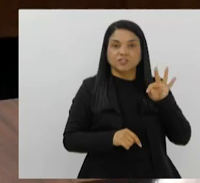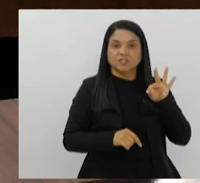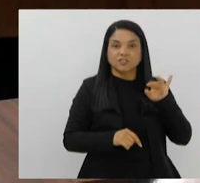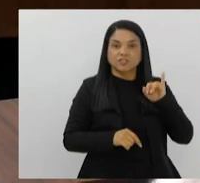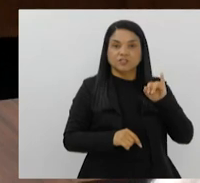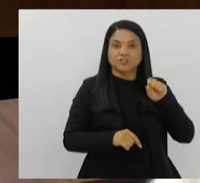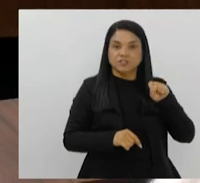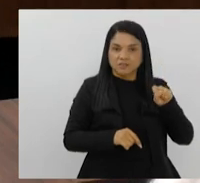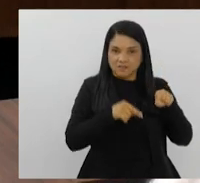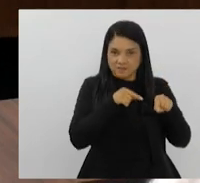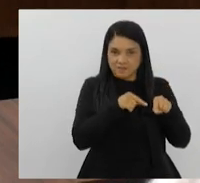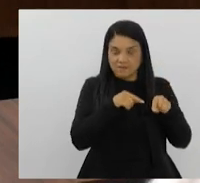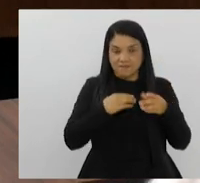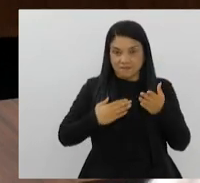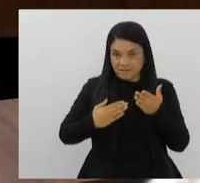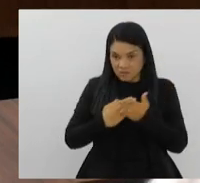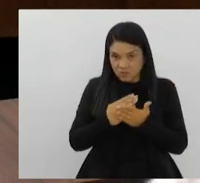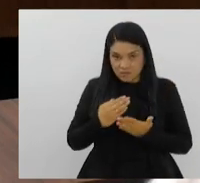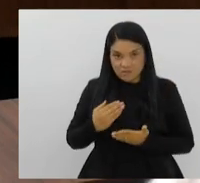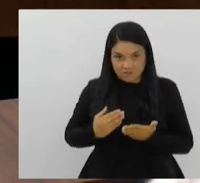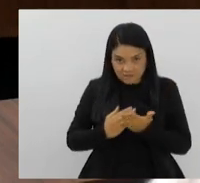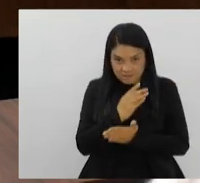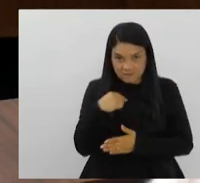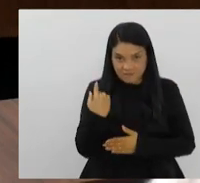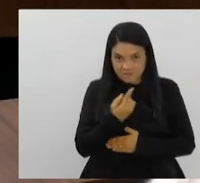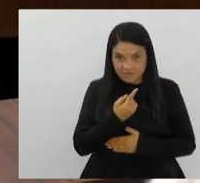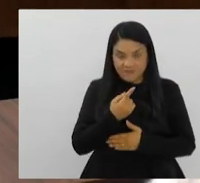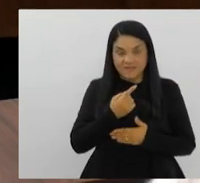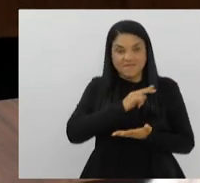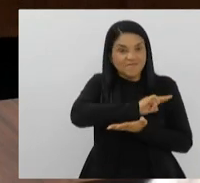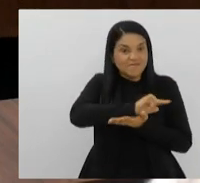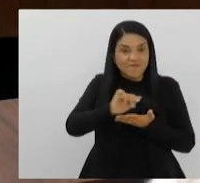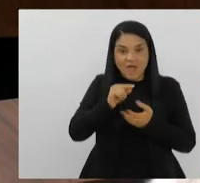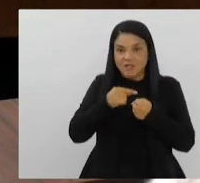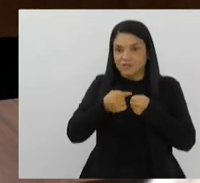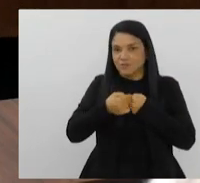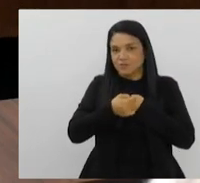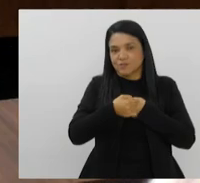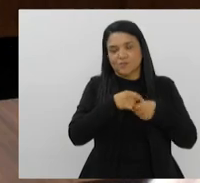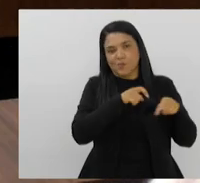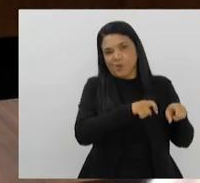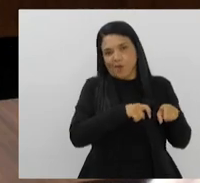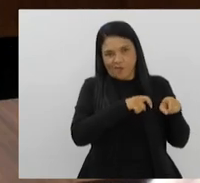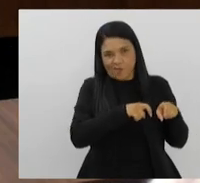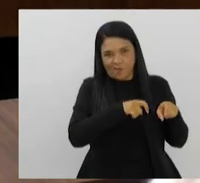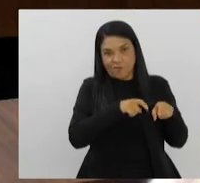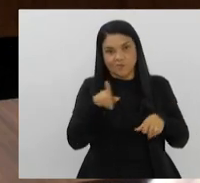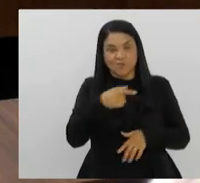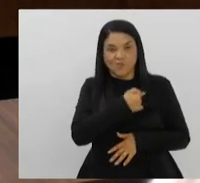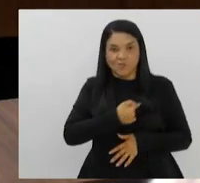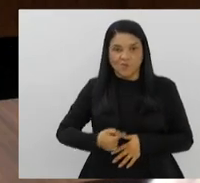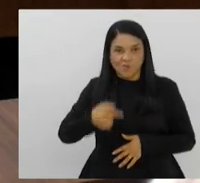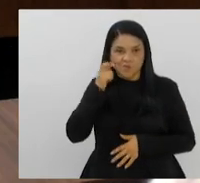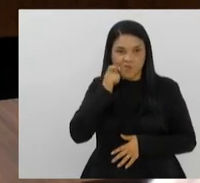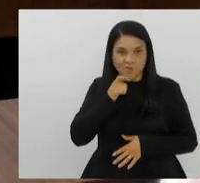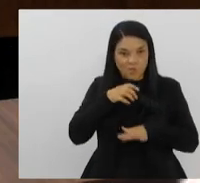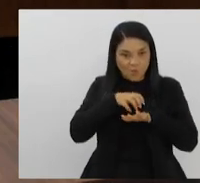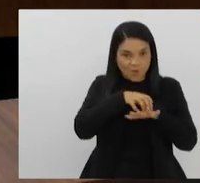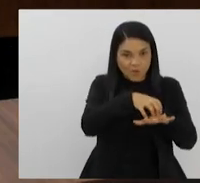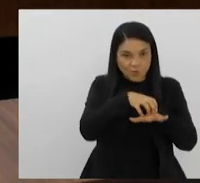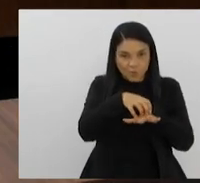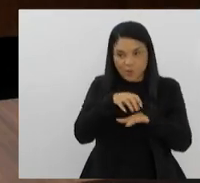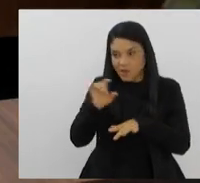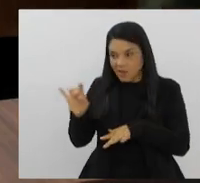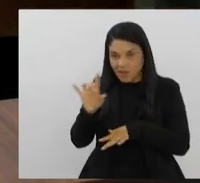temos dezenas de municípios rurais. Se o governador quiser botar uma patrulha em cada